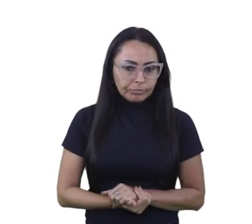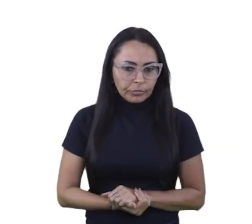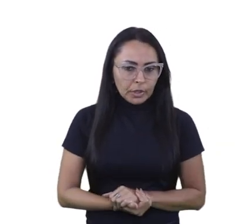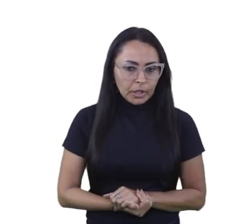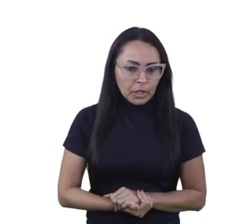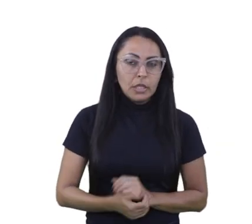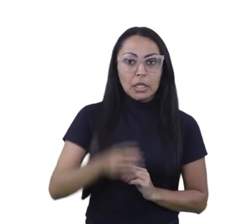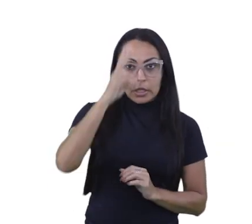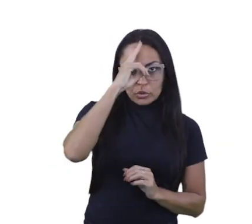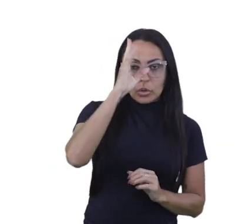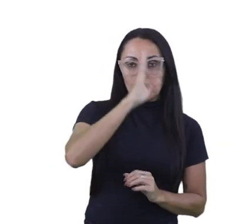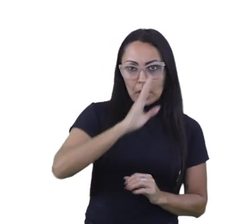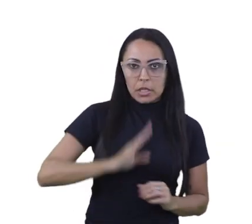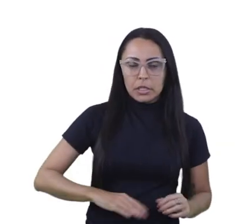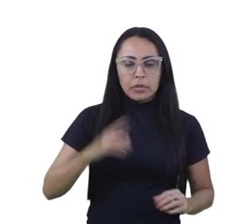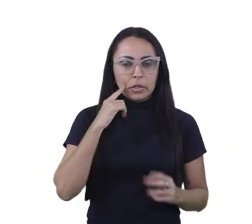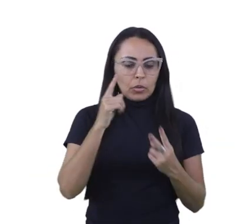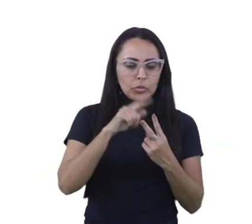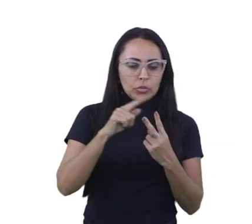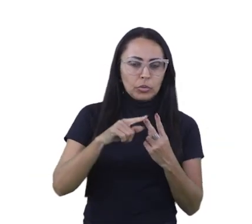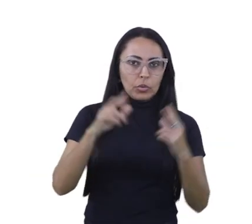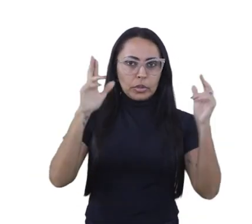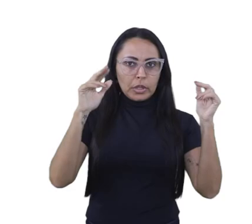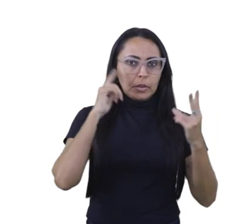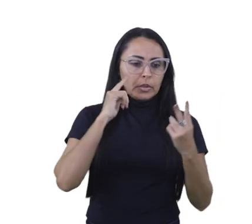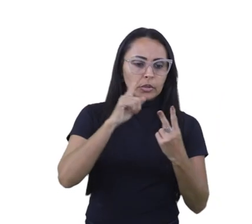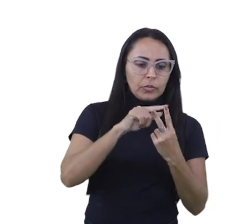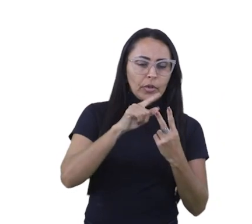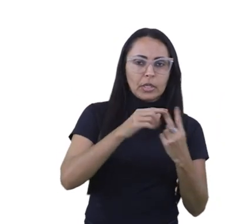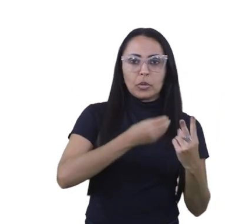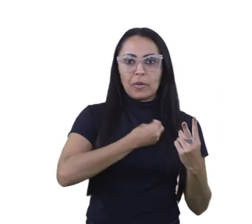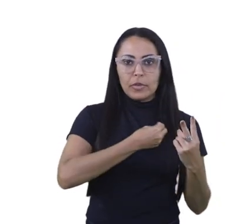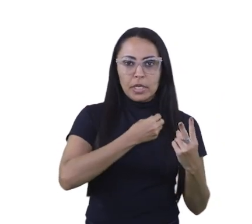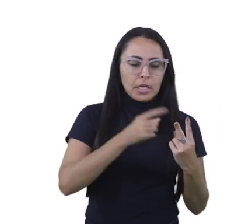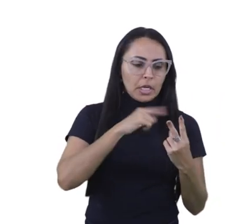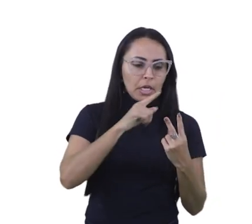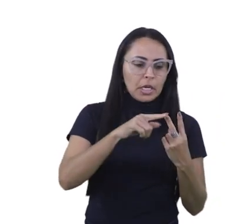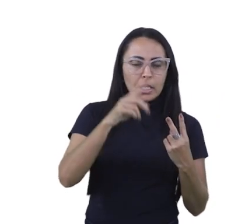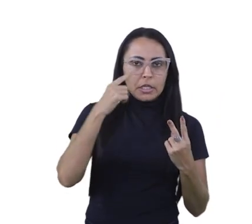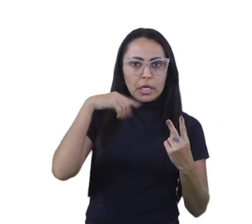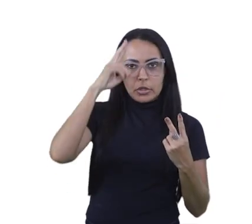bibliografia de história do Brasil. Você vê que são dois temas, né? Um fala sobre bibliografia e o outro fala sobre